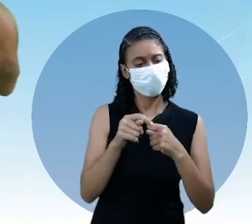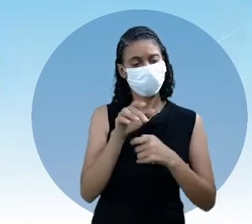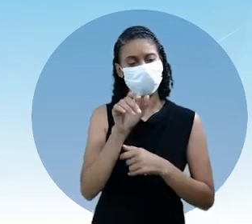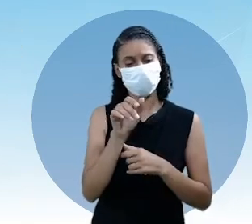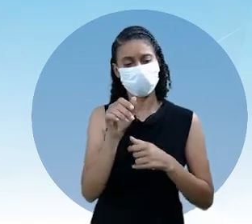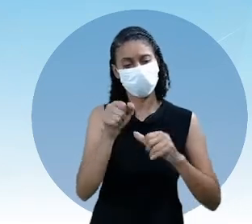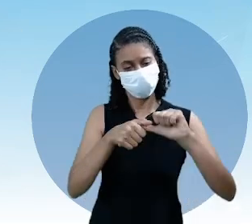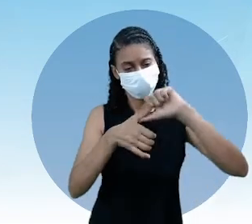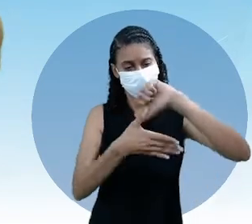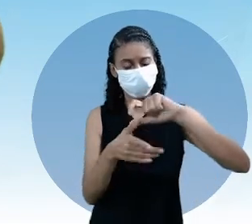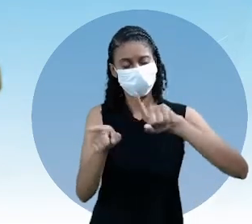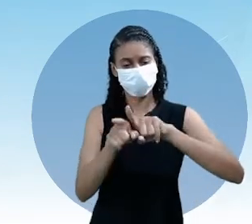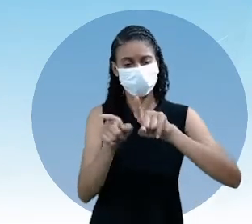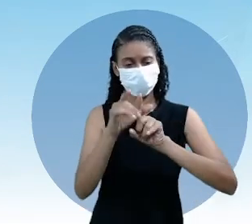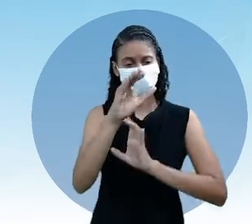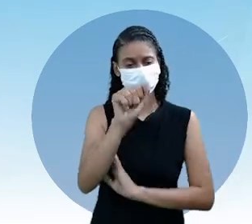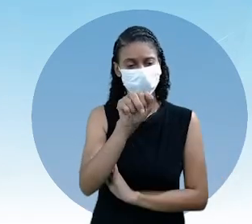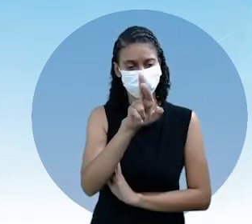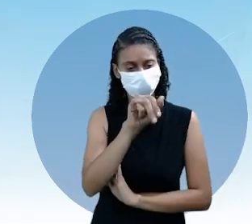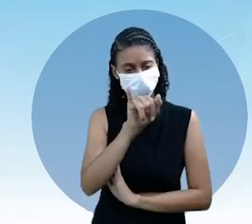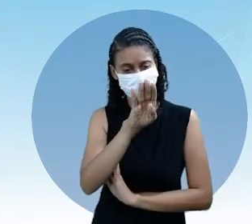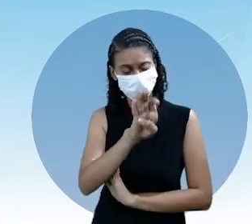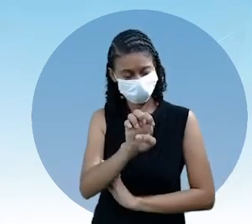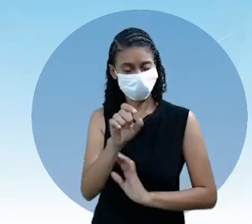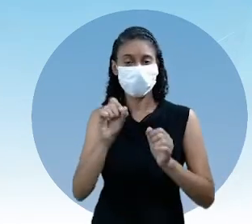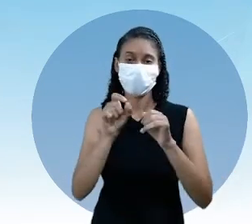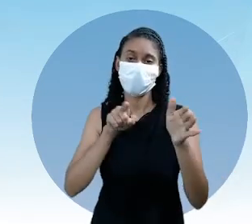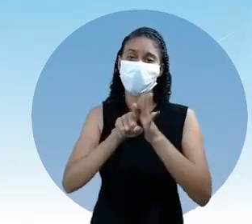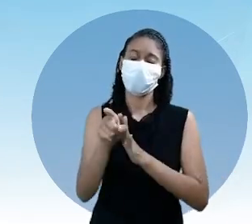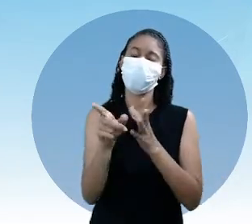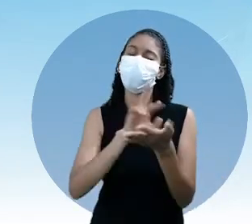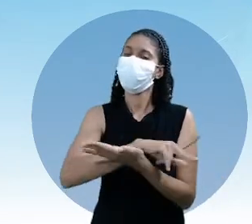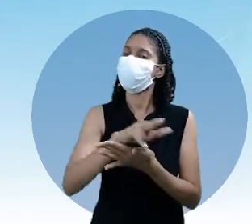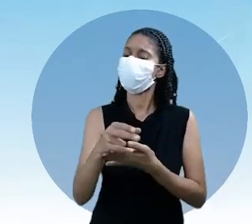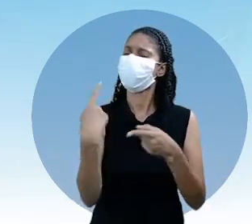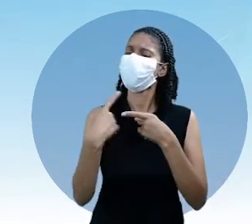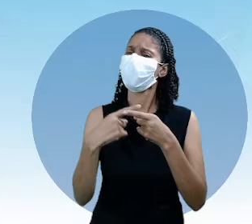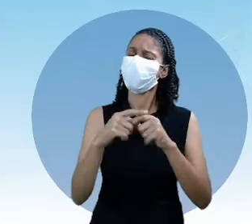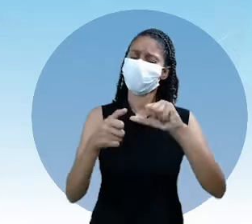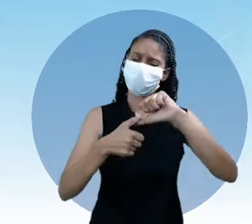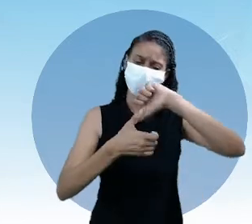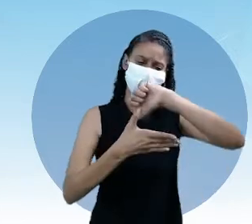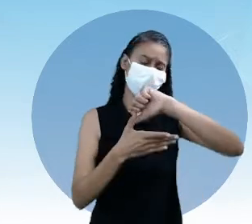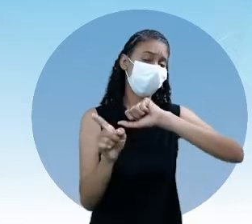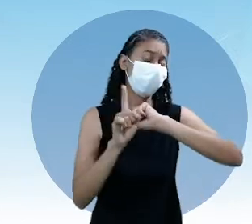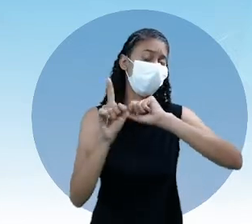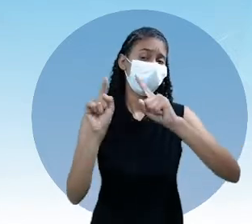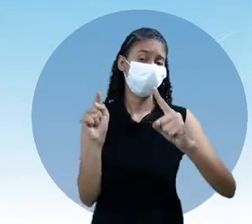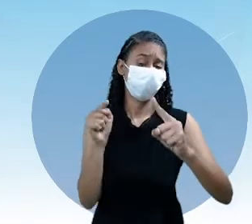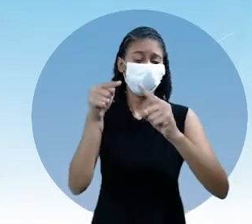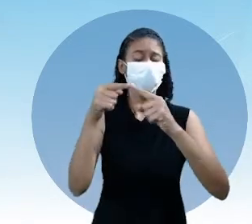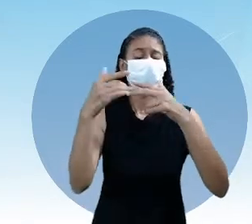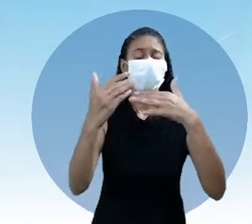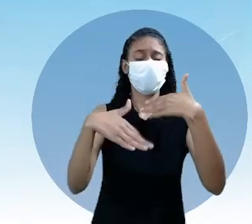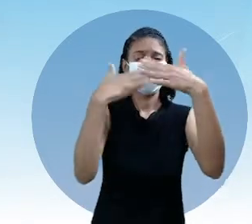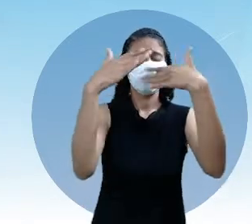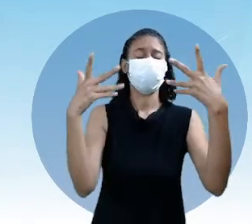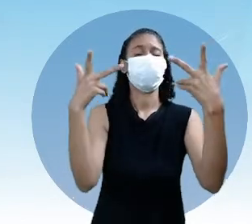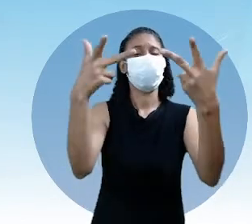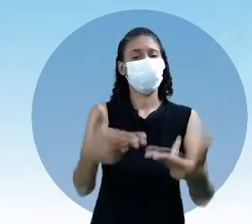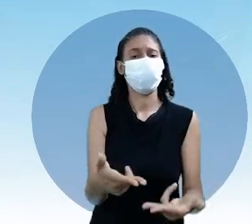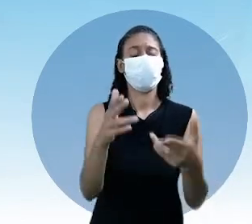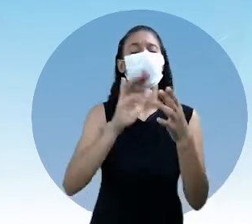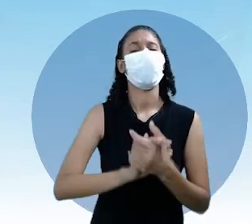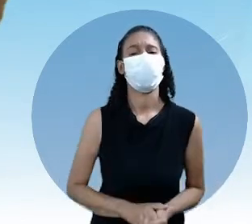de questionamentos a respeito, né, do porquê a América Latina ela não atingiu o mesmo grau de